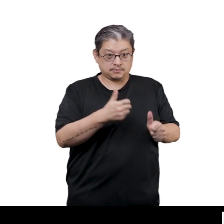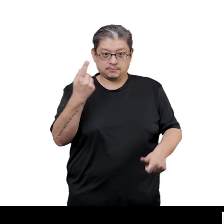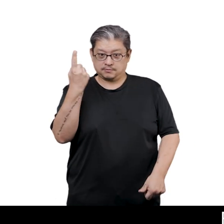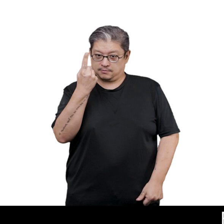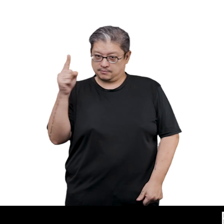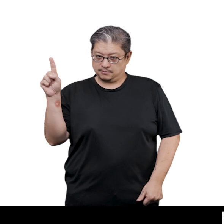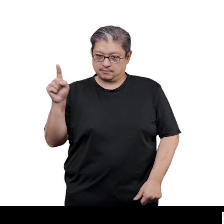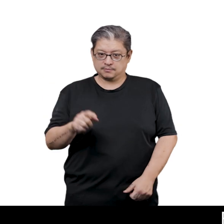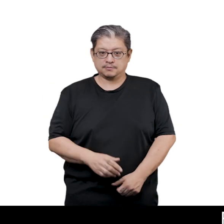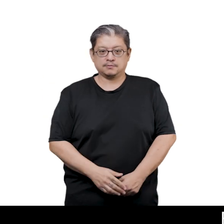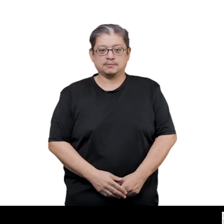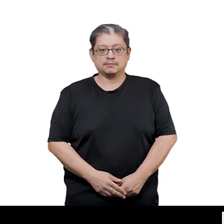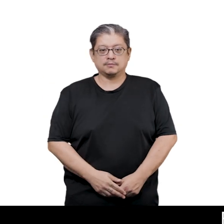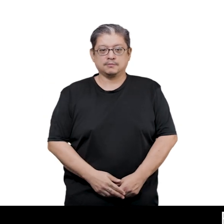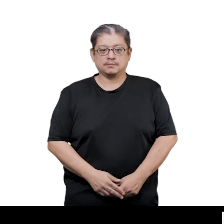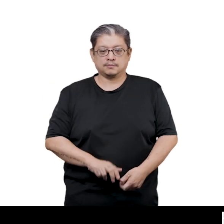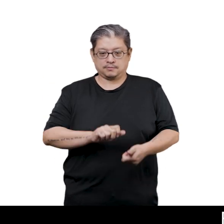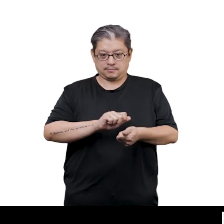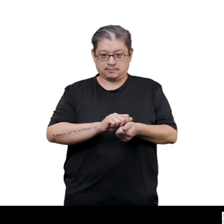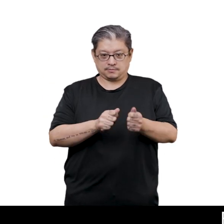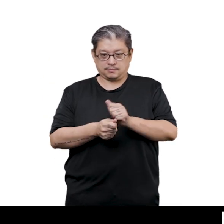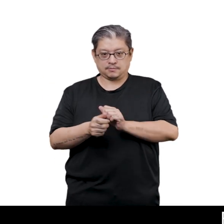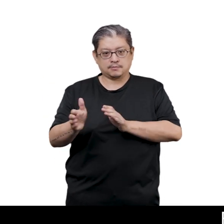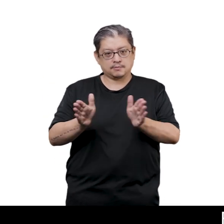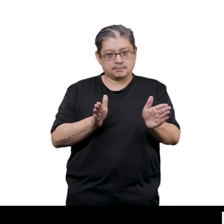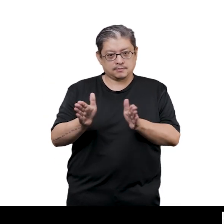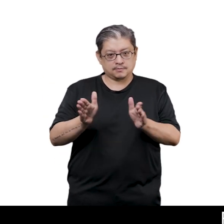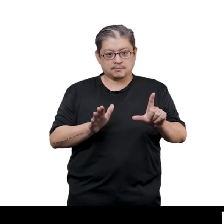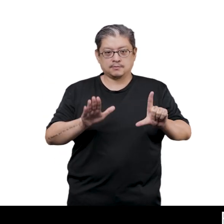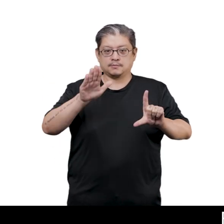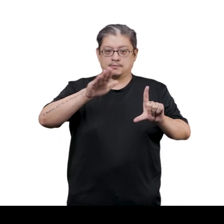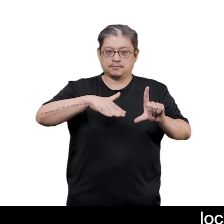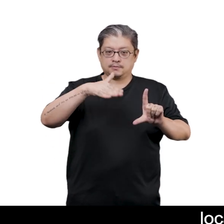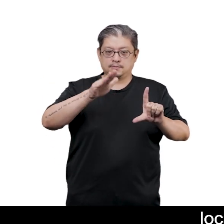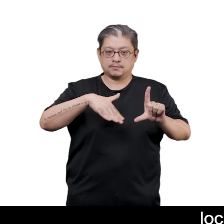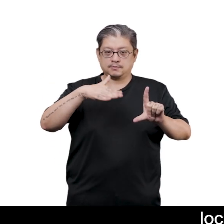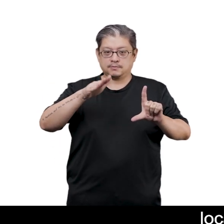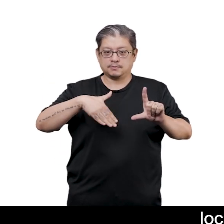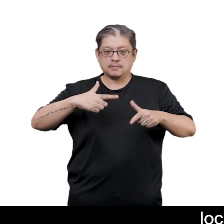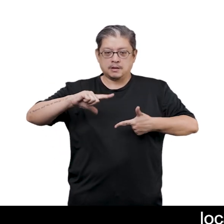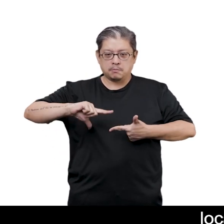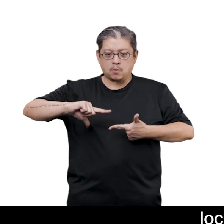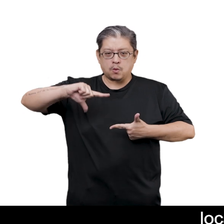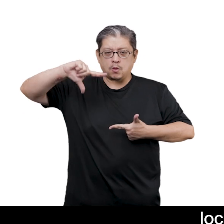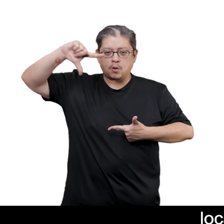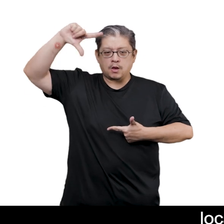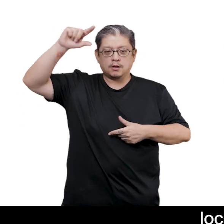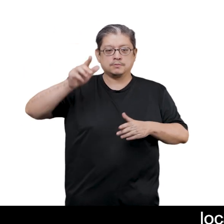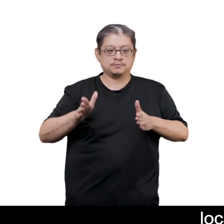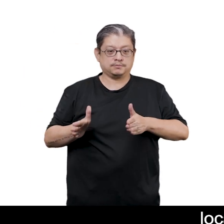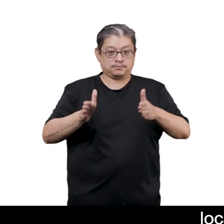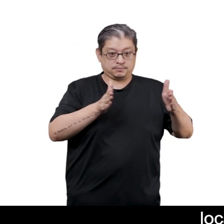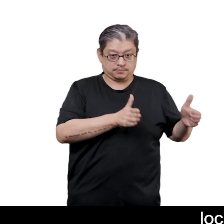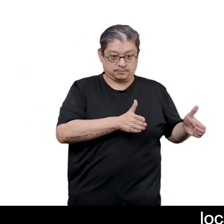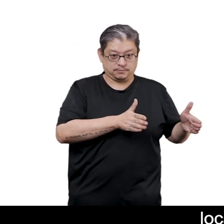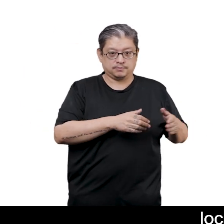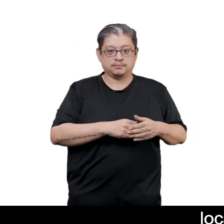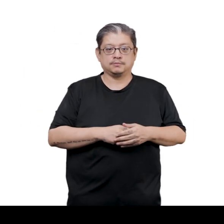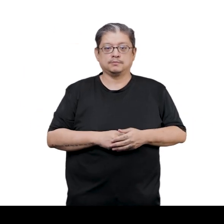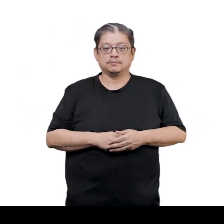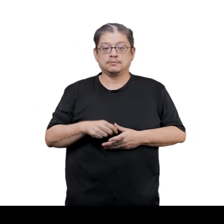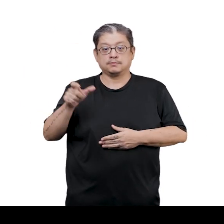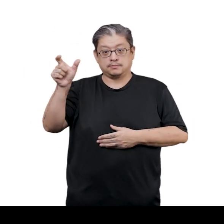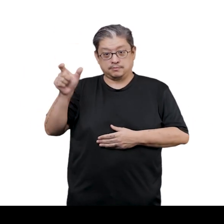Próximo à última obra descrita, há uma pintura de grandes dimensões, localizada à esquerda de quem olha para o centro do